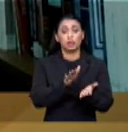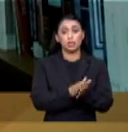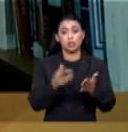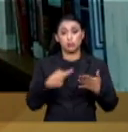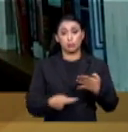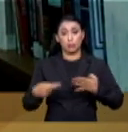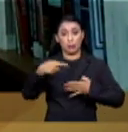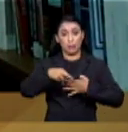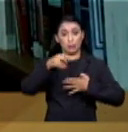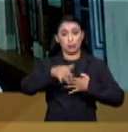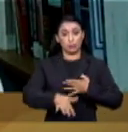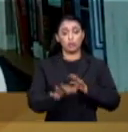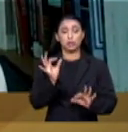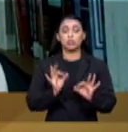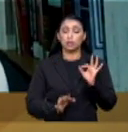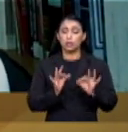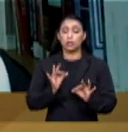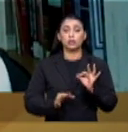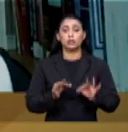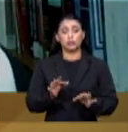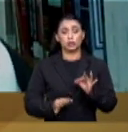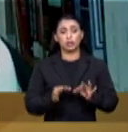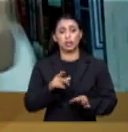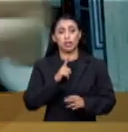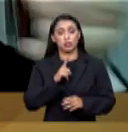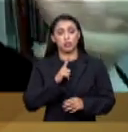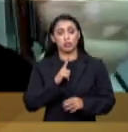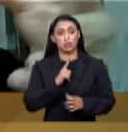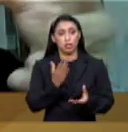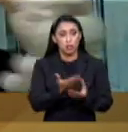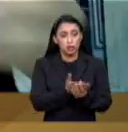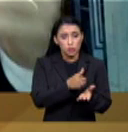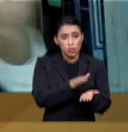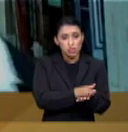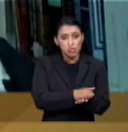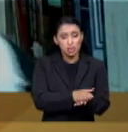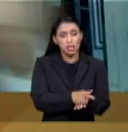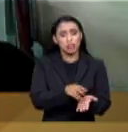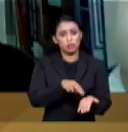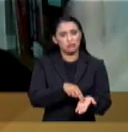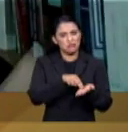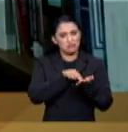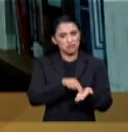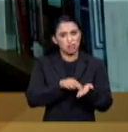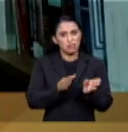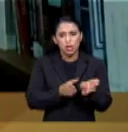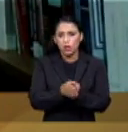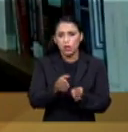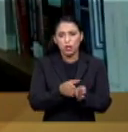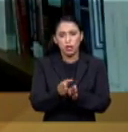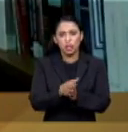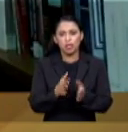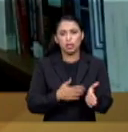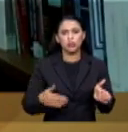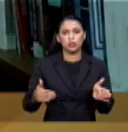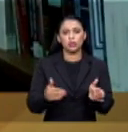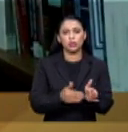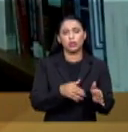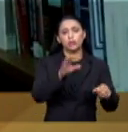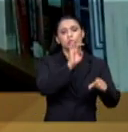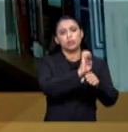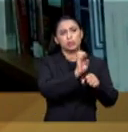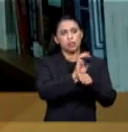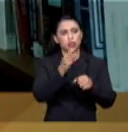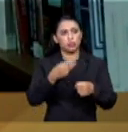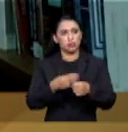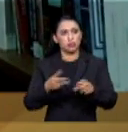repercussão geral possa ser julgado e formar um precedente sólido que realmente oriente todas as esferas federativas sobre o